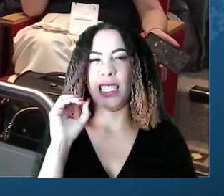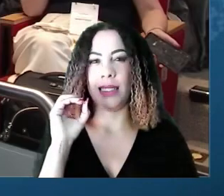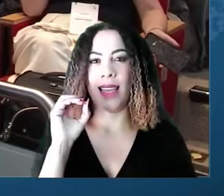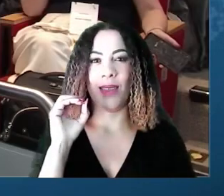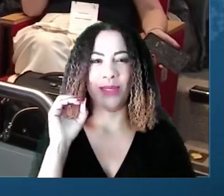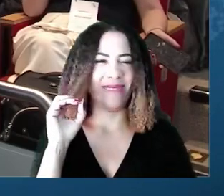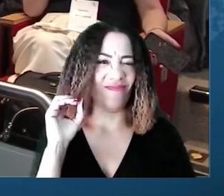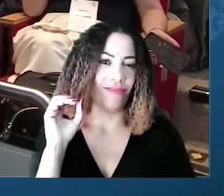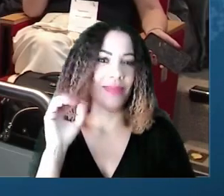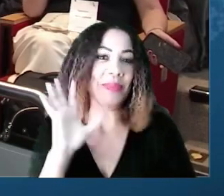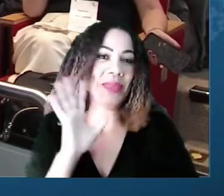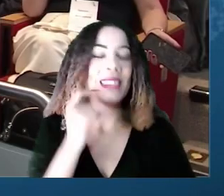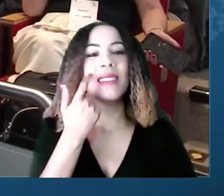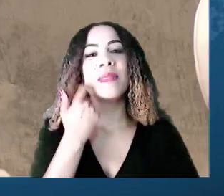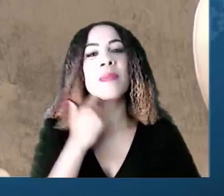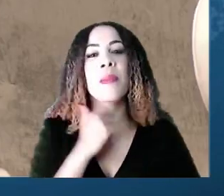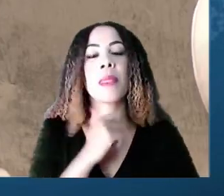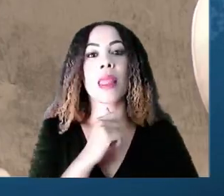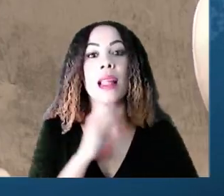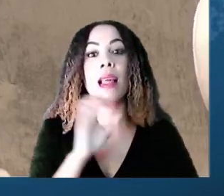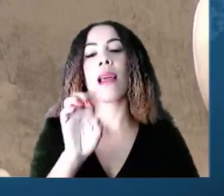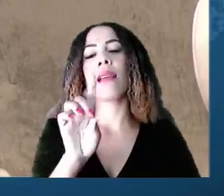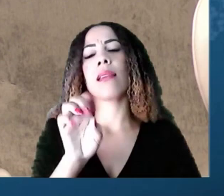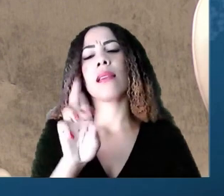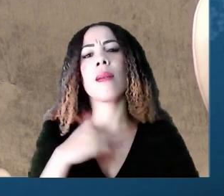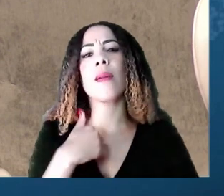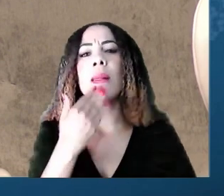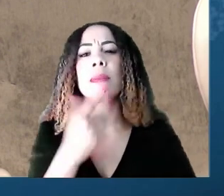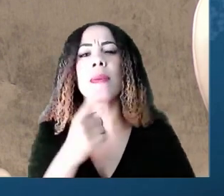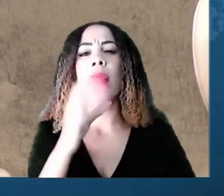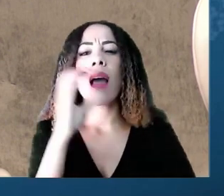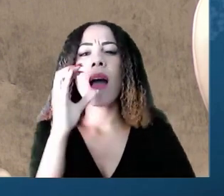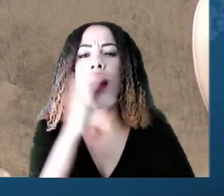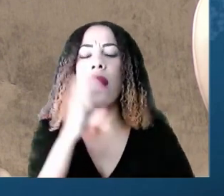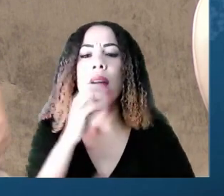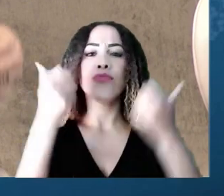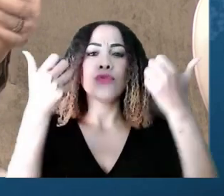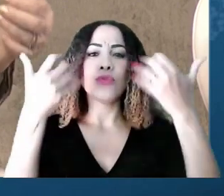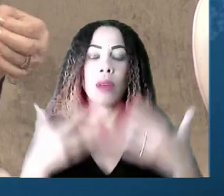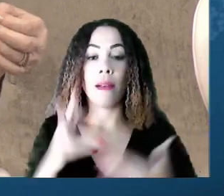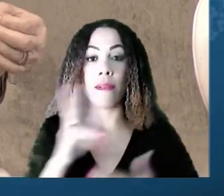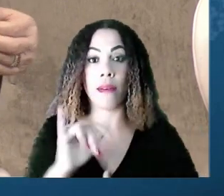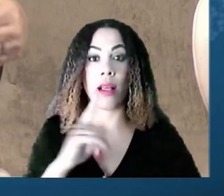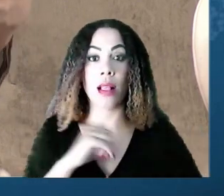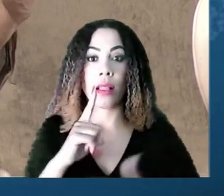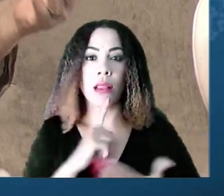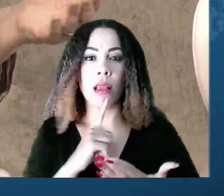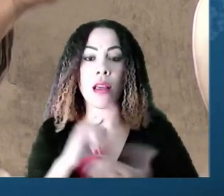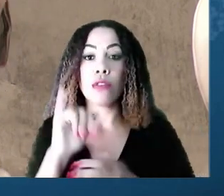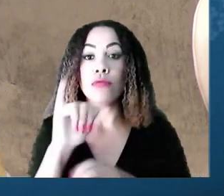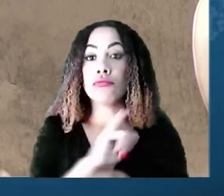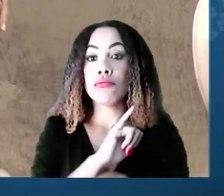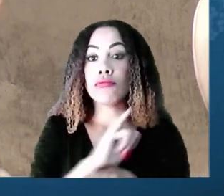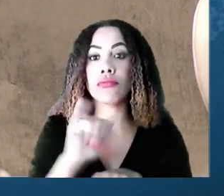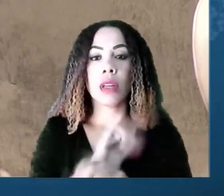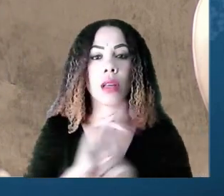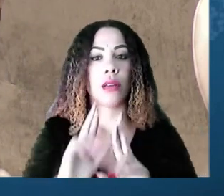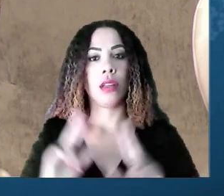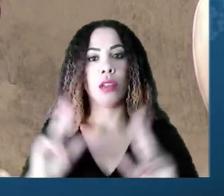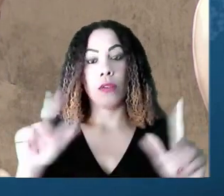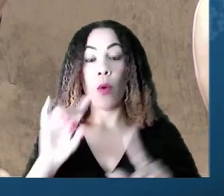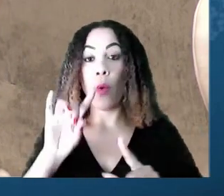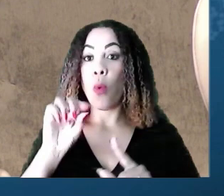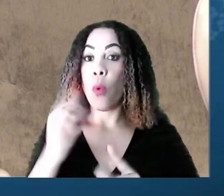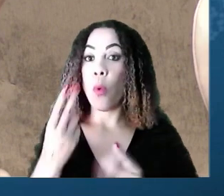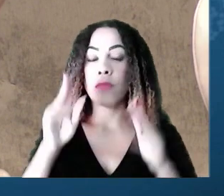Mas, enfim, Éder, queria que você rapidamente explicasse se haverá alguma estratégia diferente ou específica para